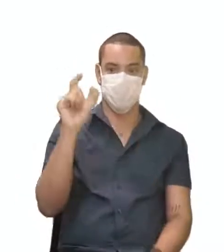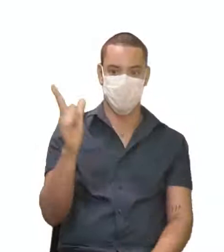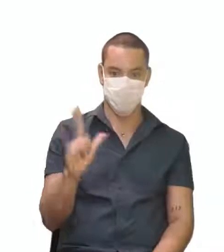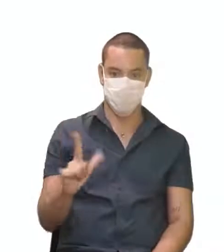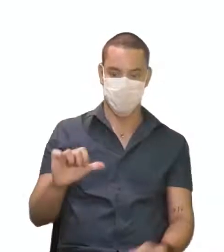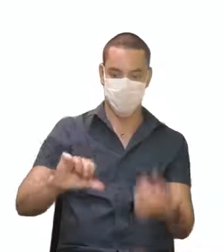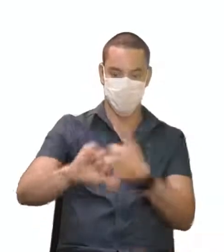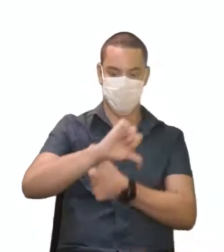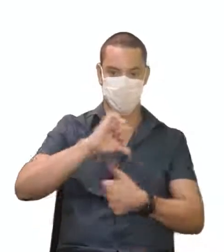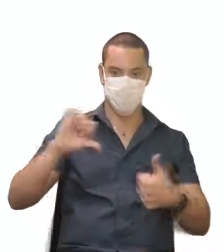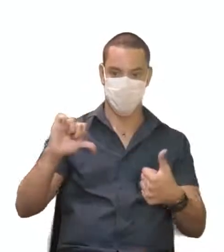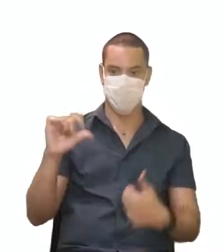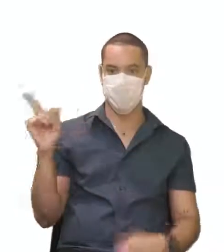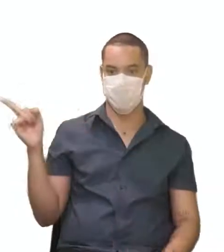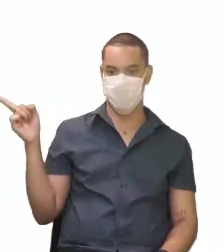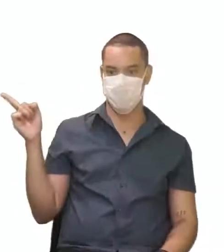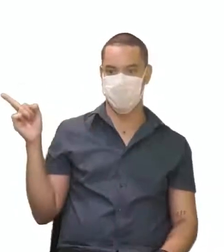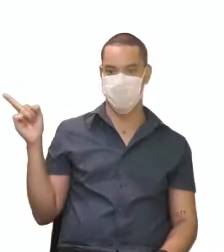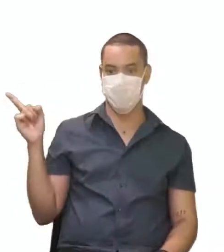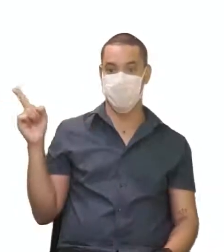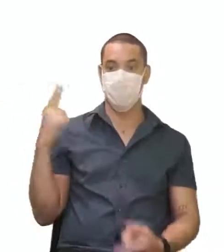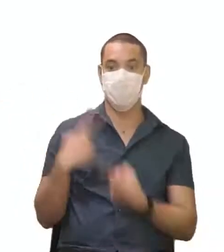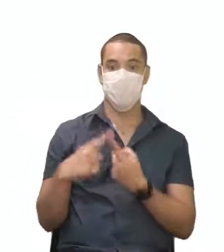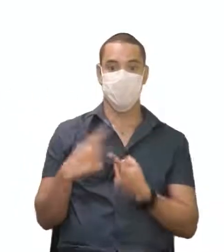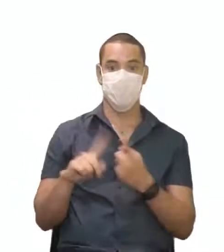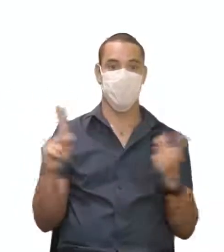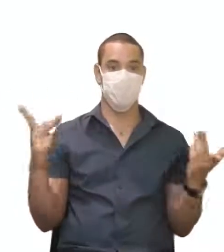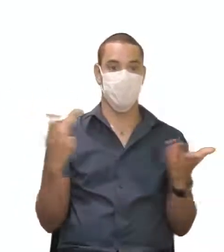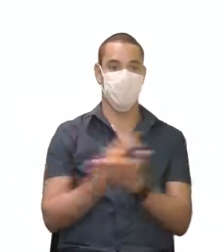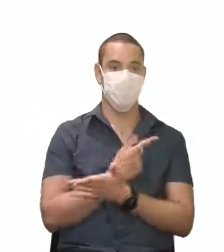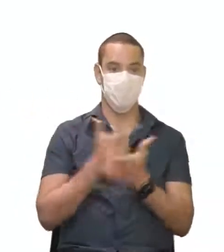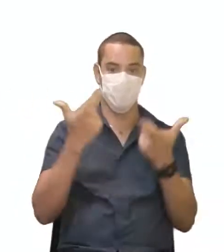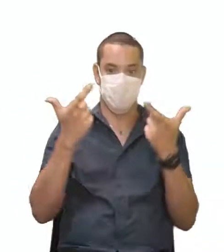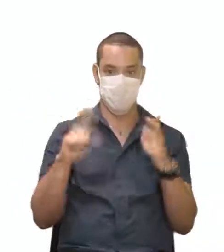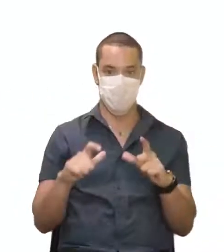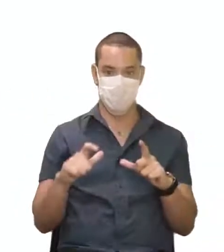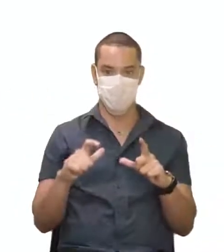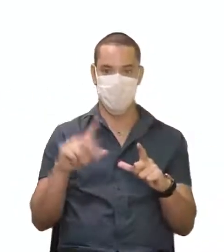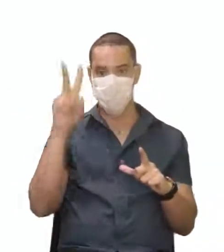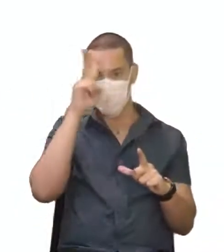o azul tá com a perninha vermelha, porque aconteceu lá no paquíteno, no crossing